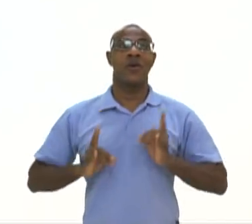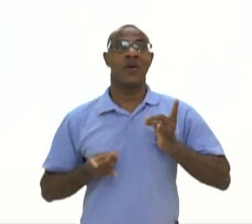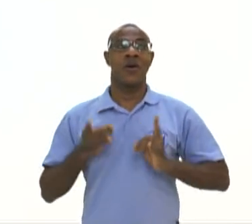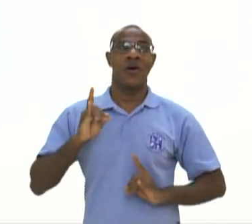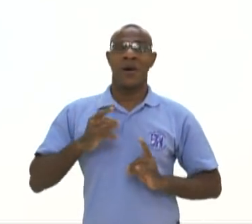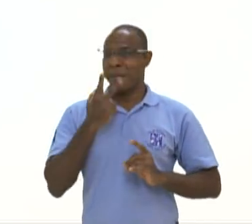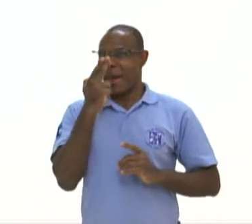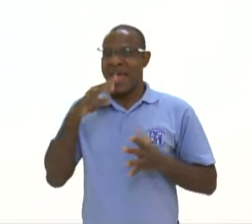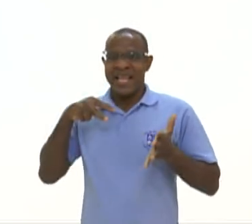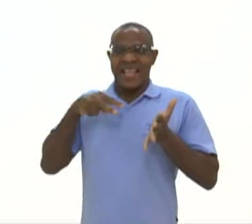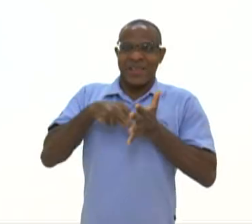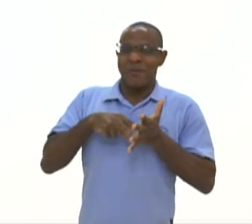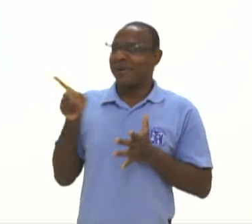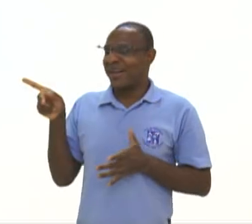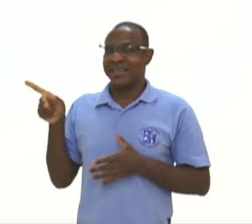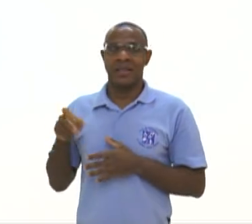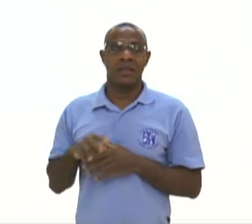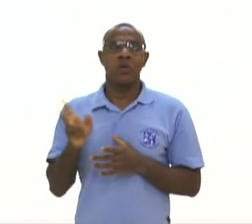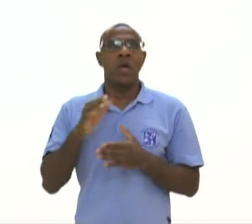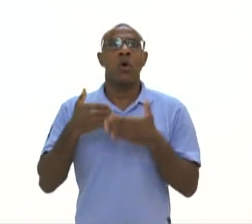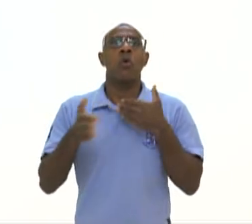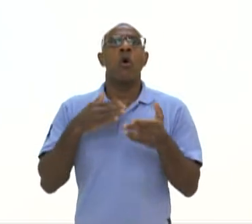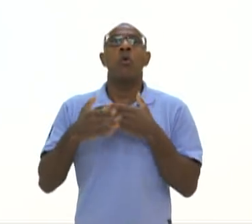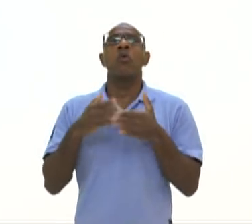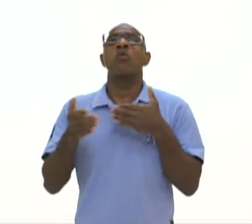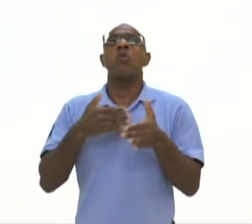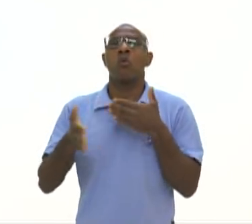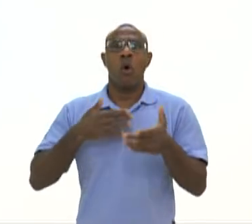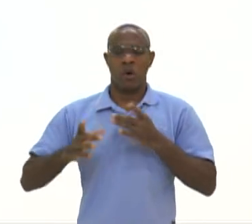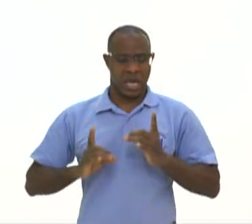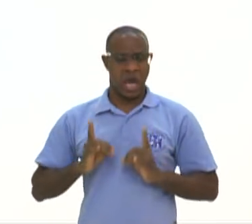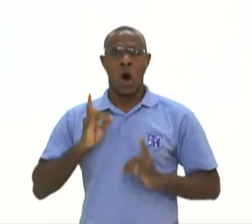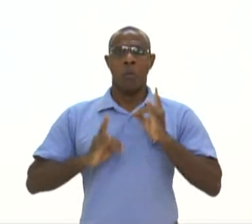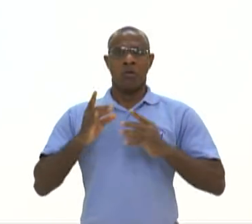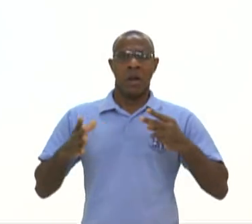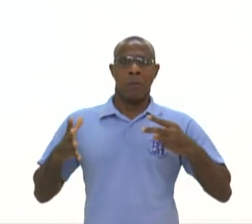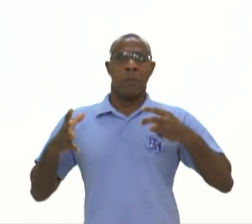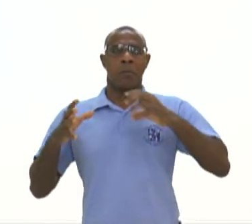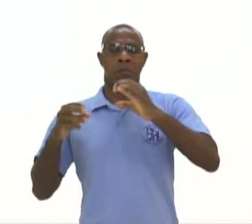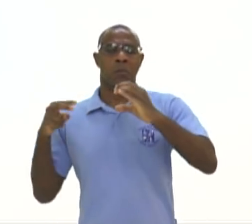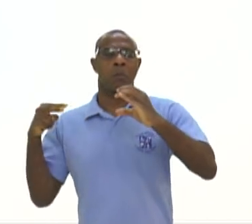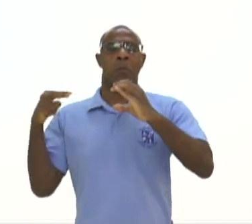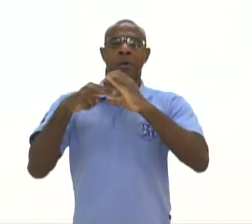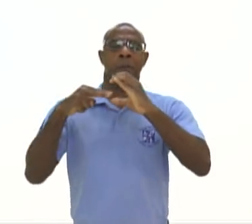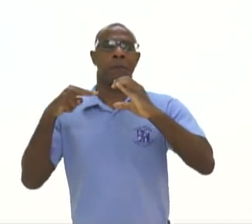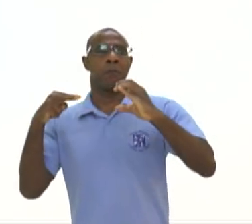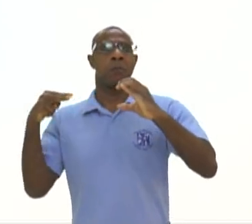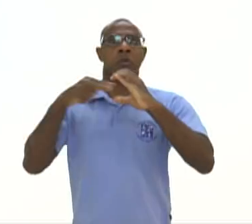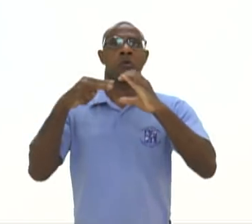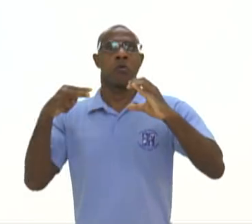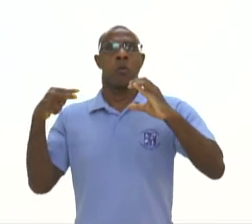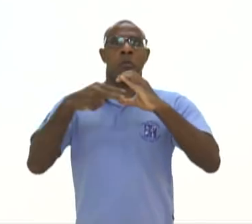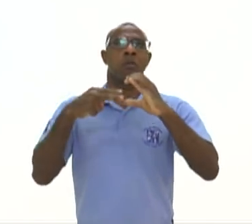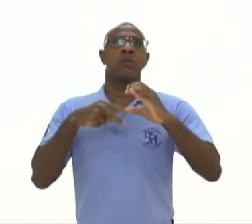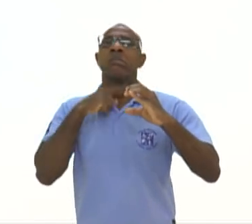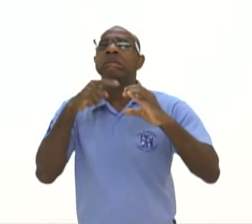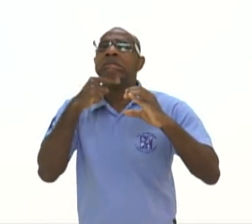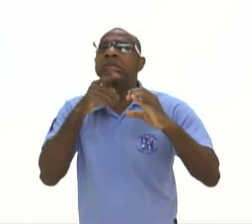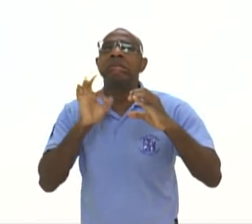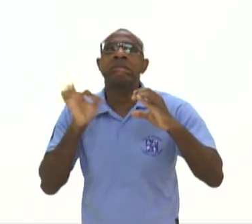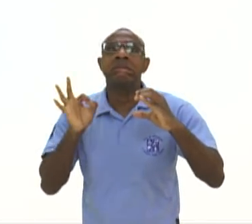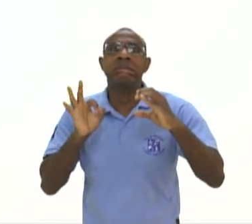é qualquer hormônio que vai encaixar nessa célula. Consegue perceber, né, que é só essas redondinhas que tem